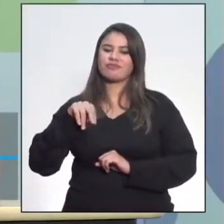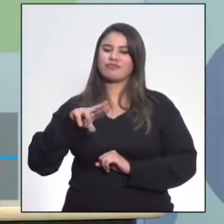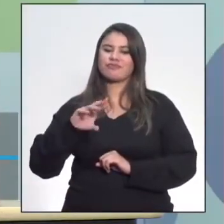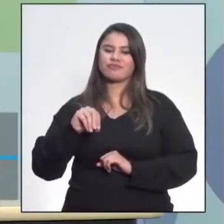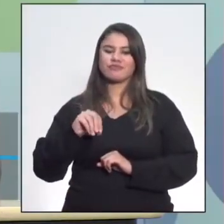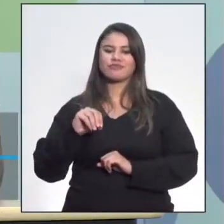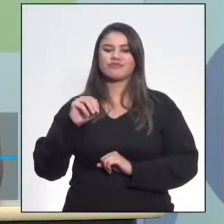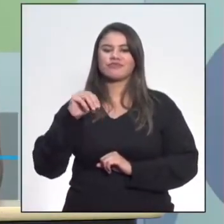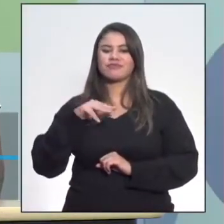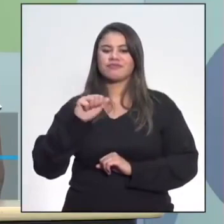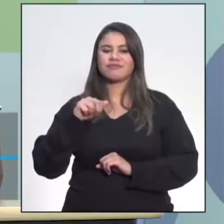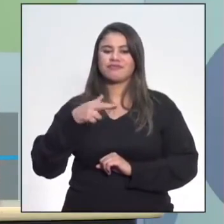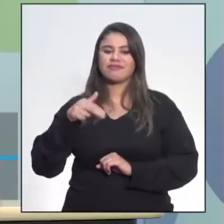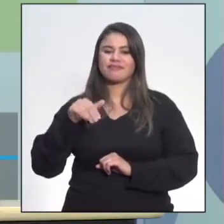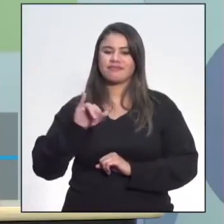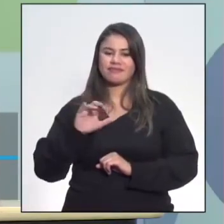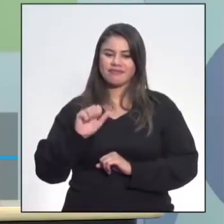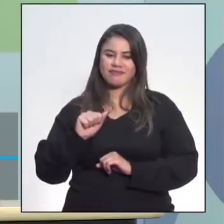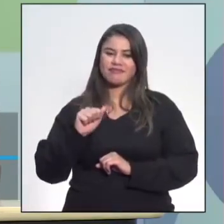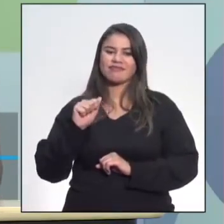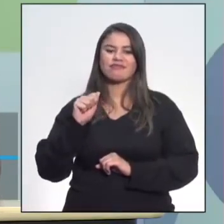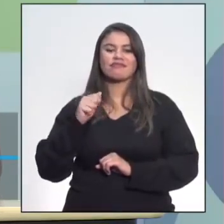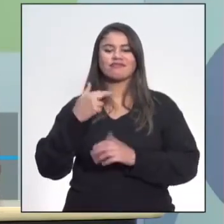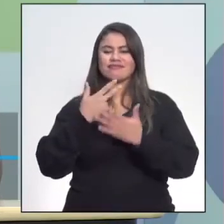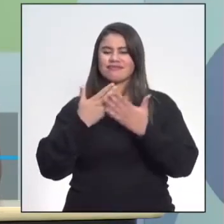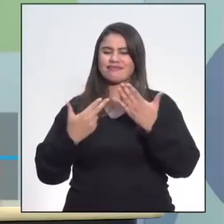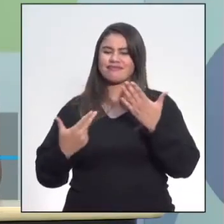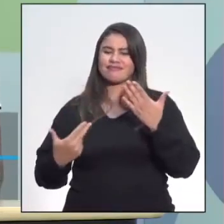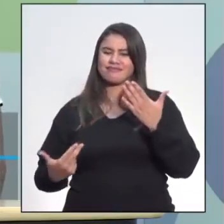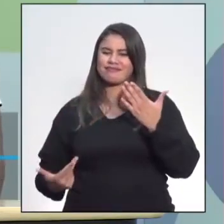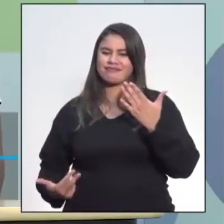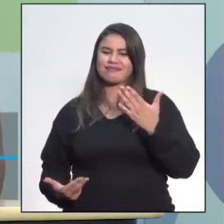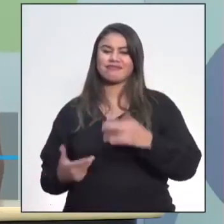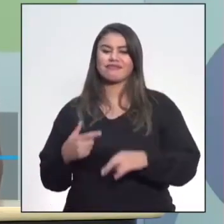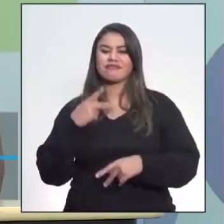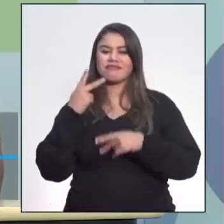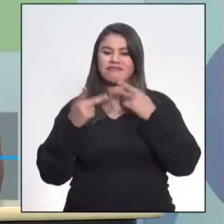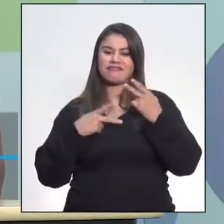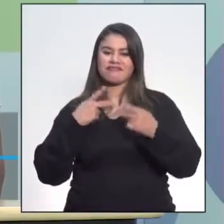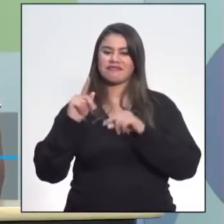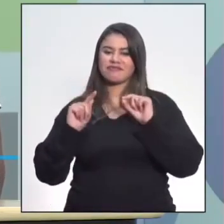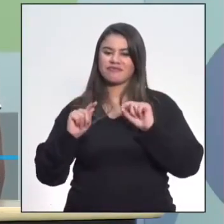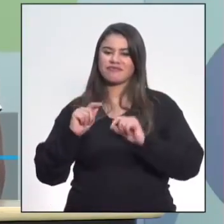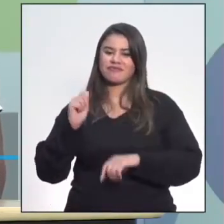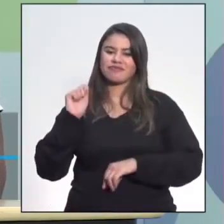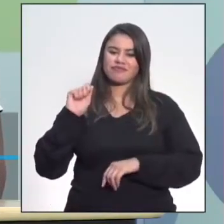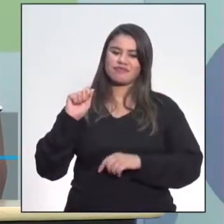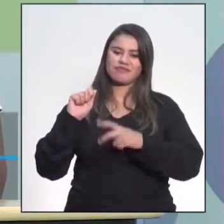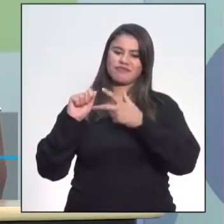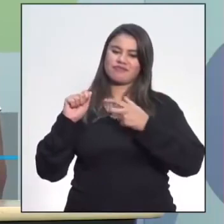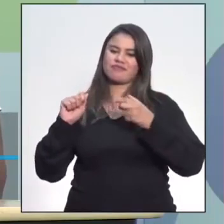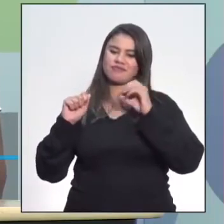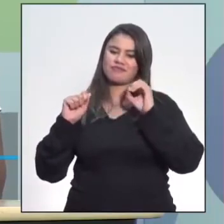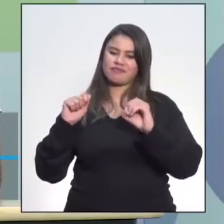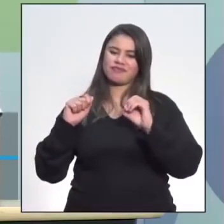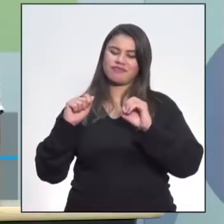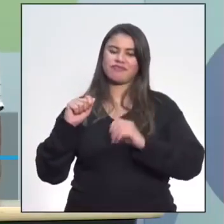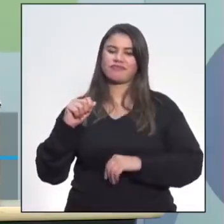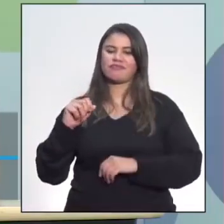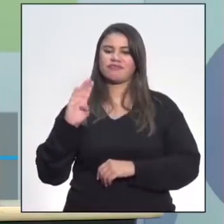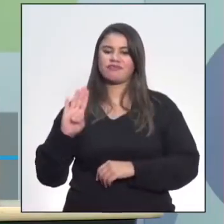Luísa, Guilherme, Cauã, Alexandre, Antônio, eles falaram que o A vale 0 e que o B vale